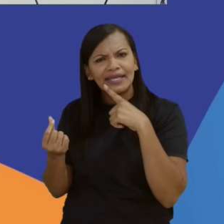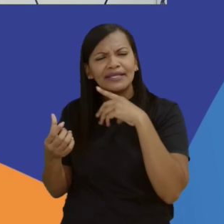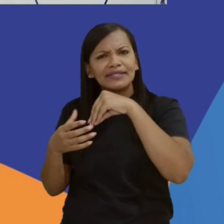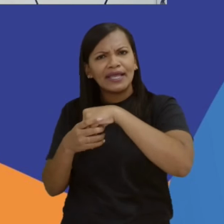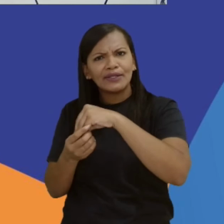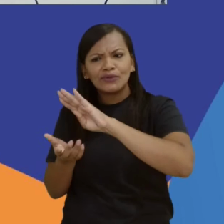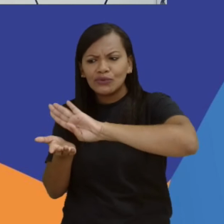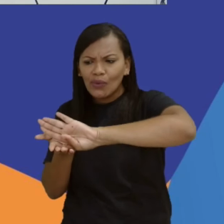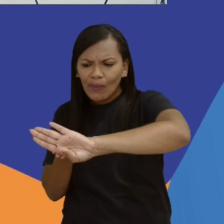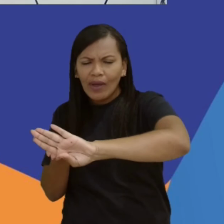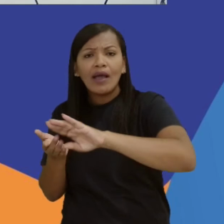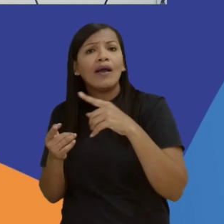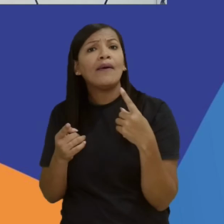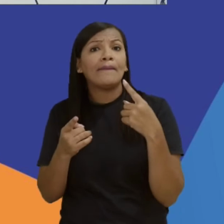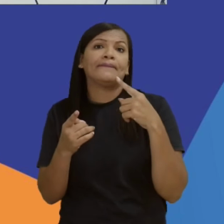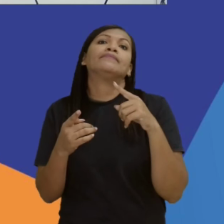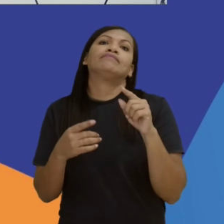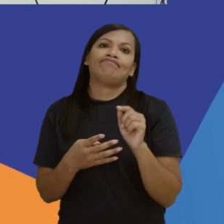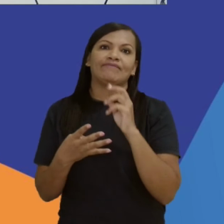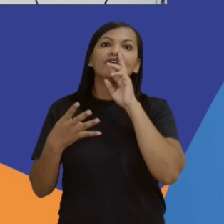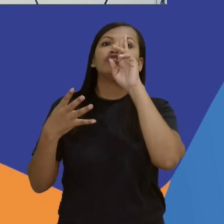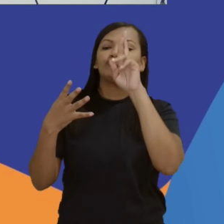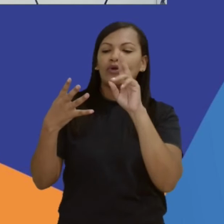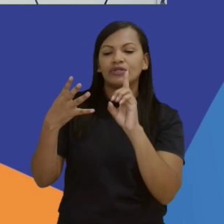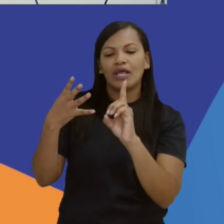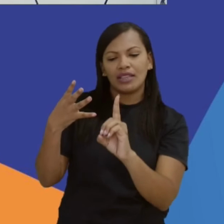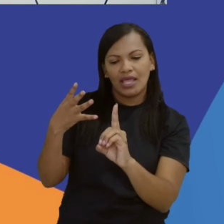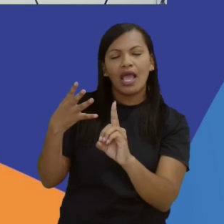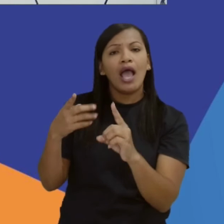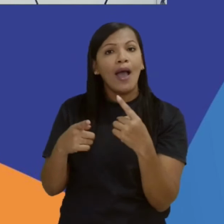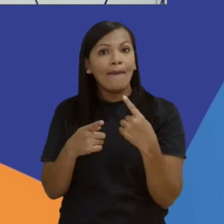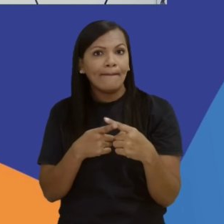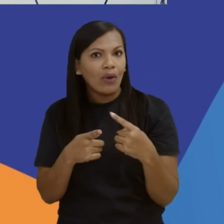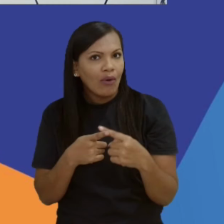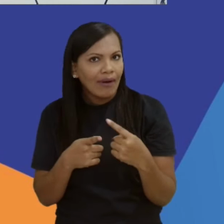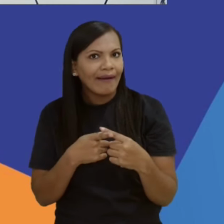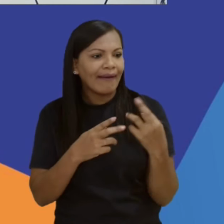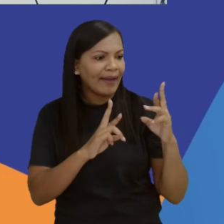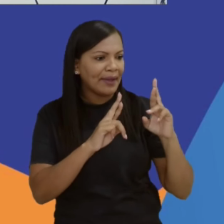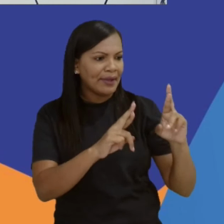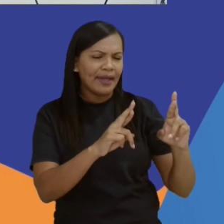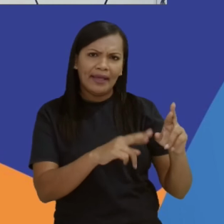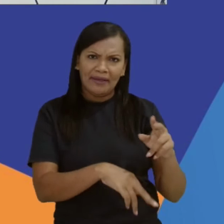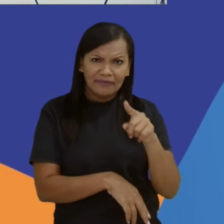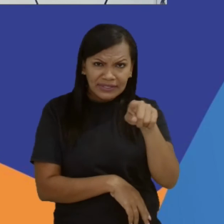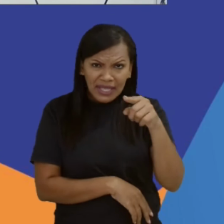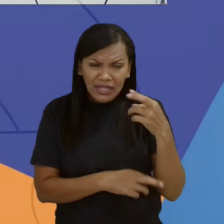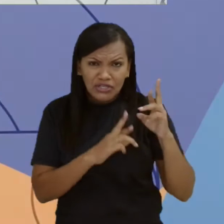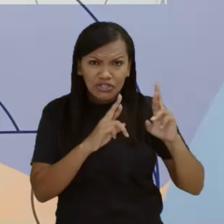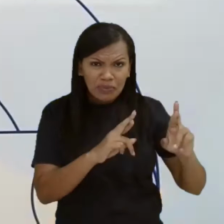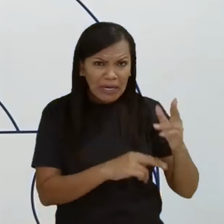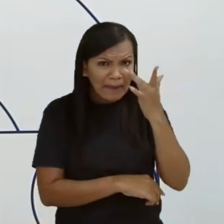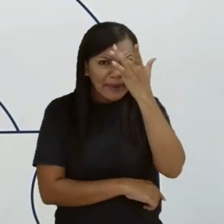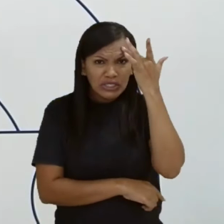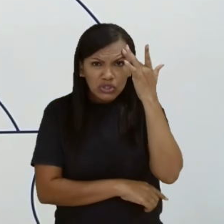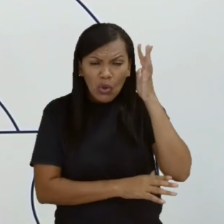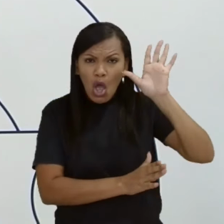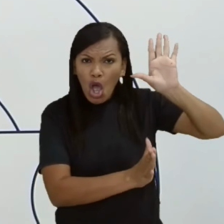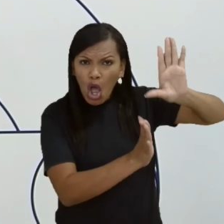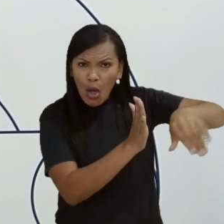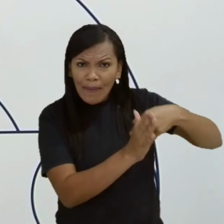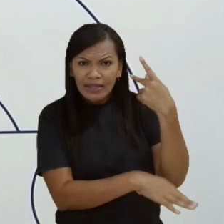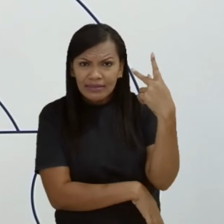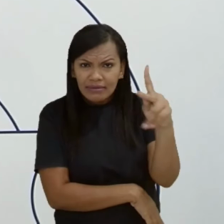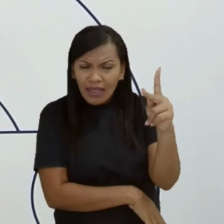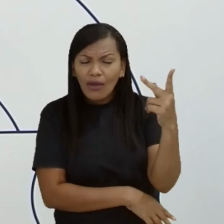D, porque o humor foi gerado a partir da quebra de expectativa. Ninguém espera que um hacker ligue para você depois